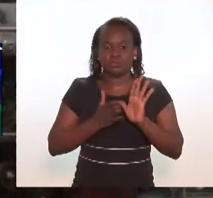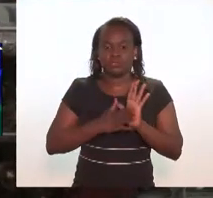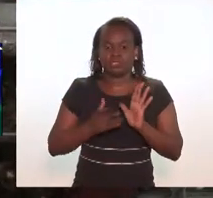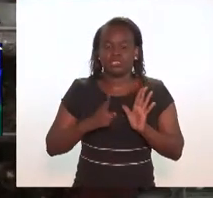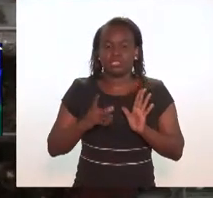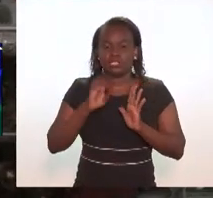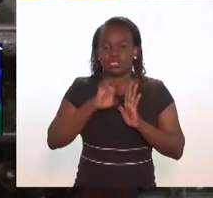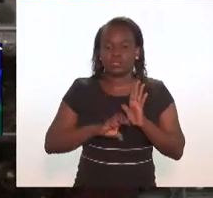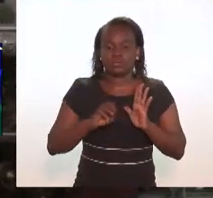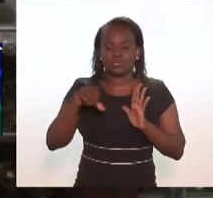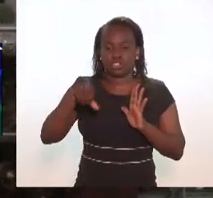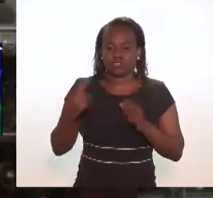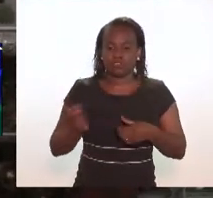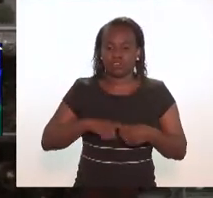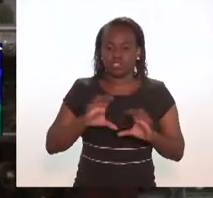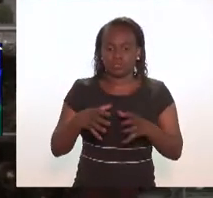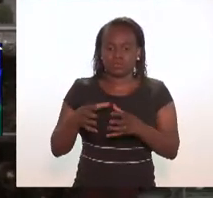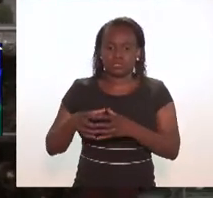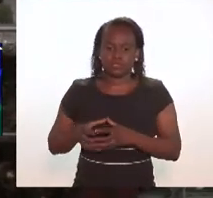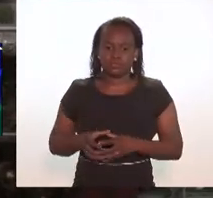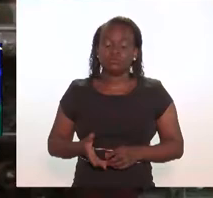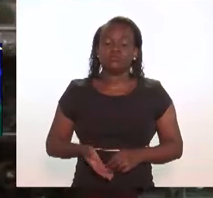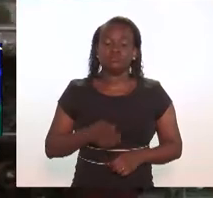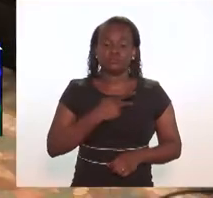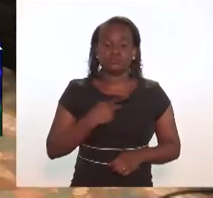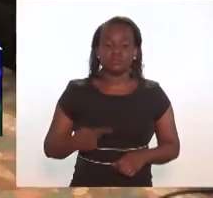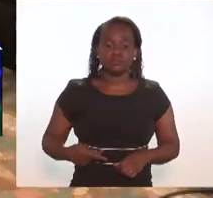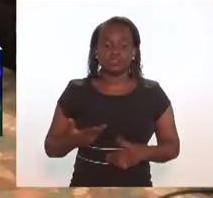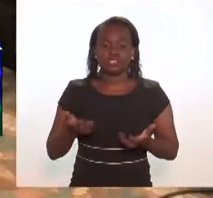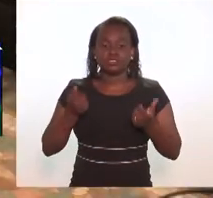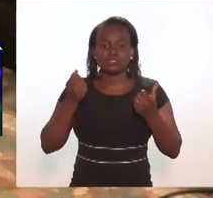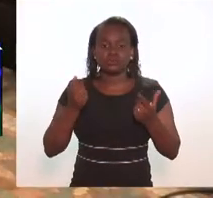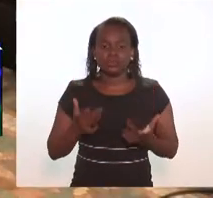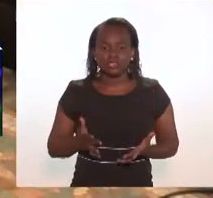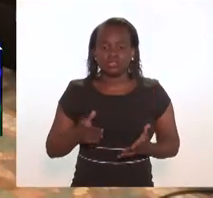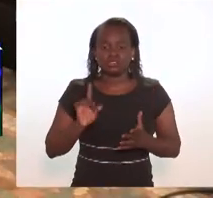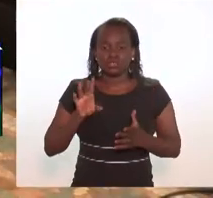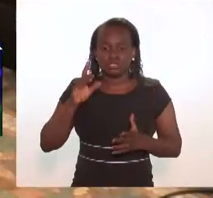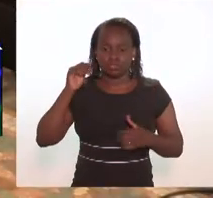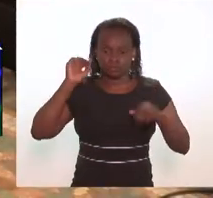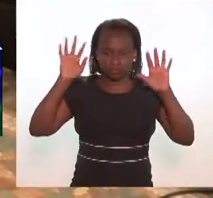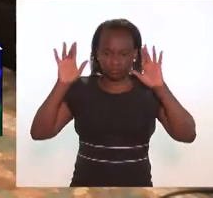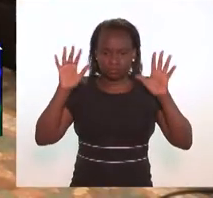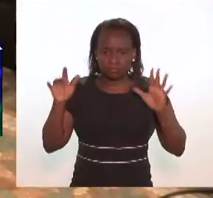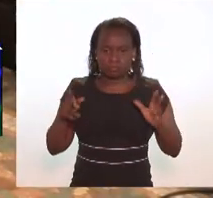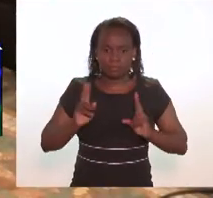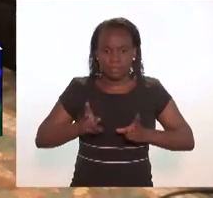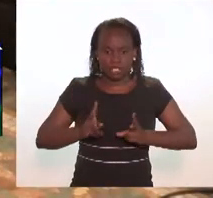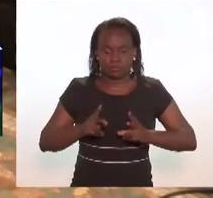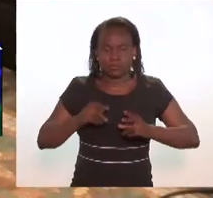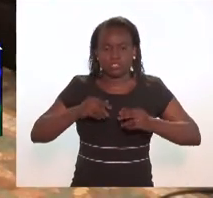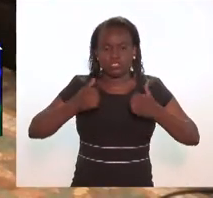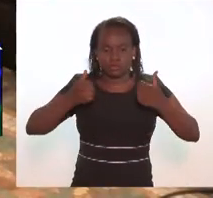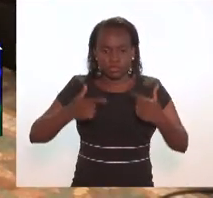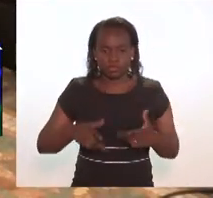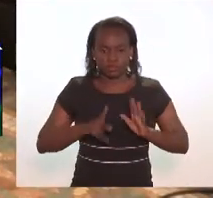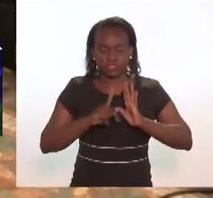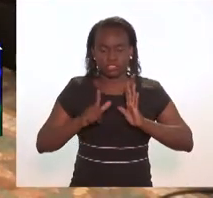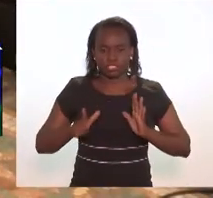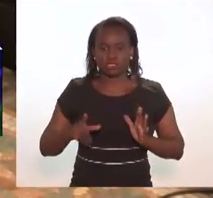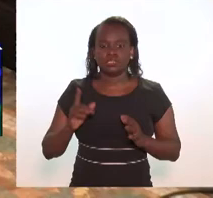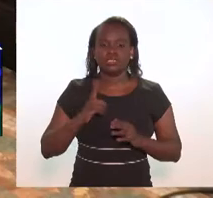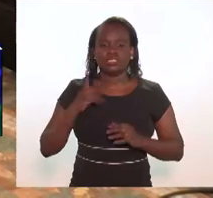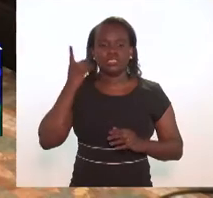recebeu 9 emendas e retorna às comissões. Presidente, eu queria fazer uma ponderação. Na mesma linha desse projeto,